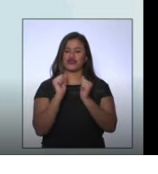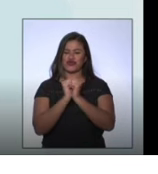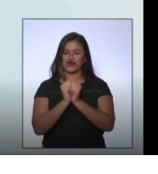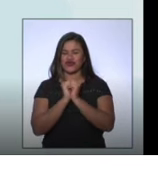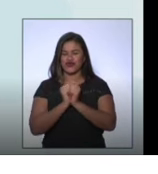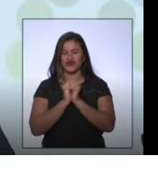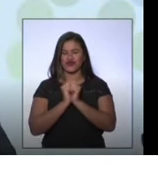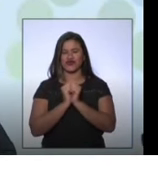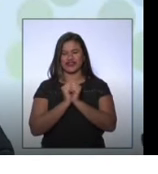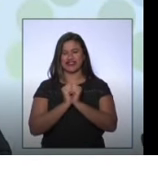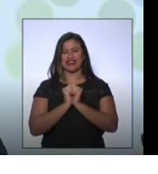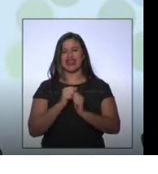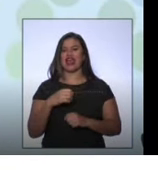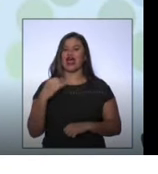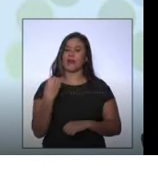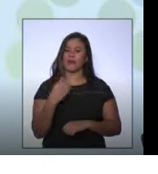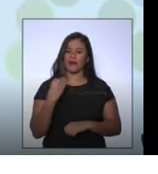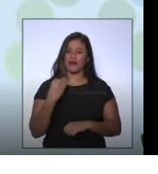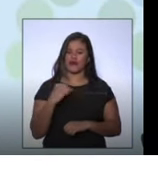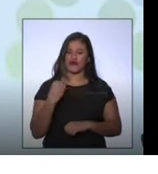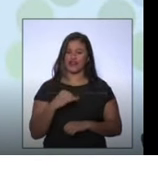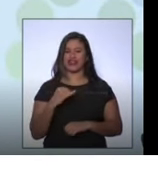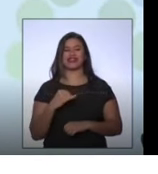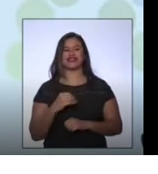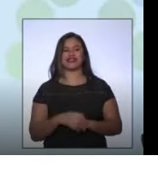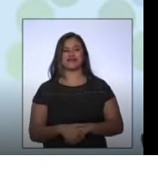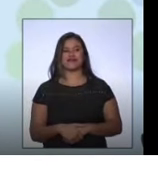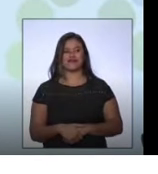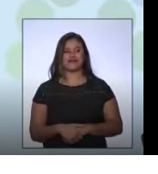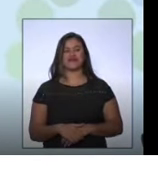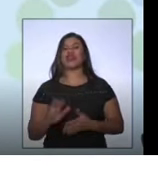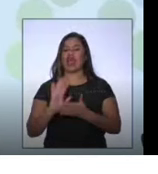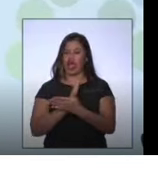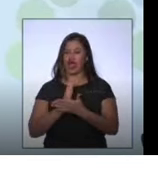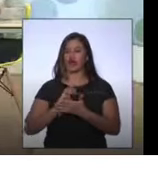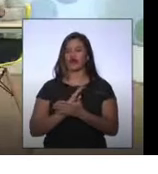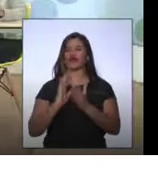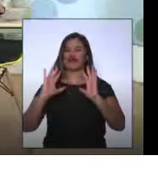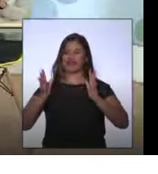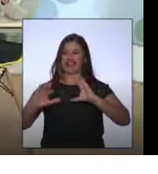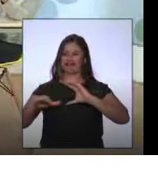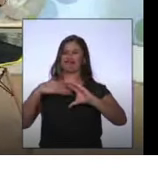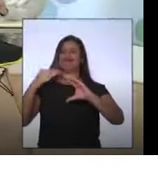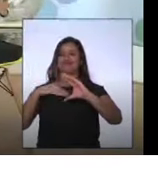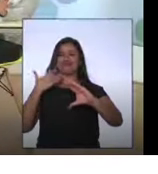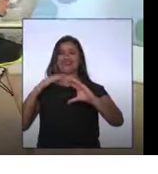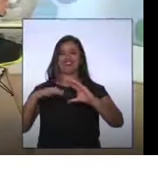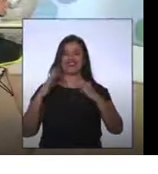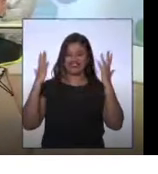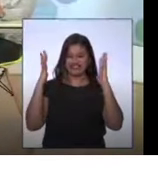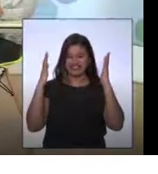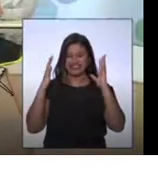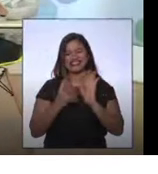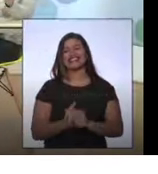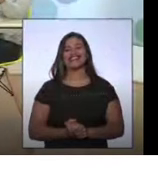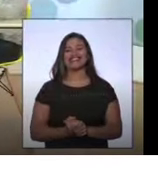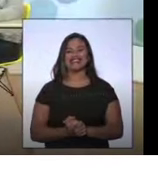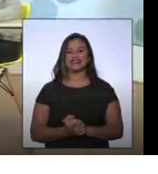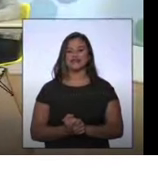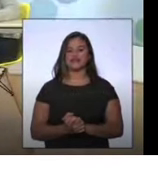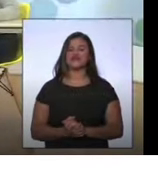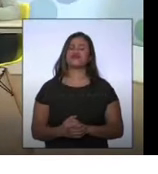daqui. Aproveitem, participem do centro de mídia. Professor, já estão aí. É isso aí, galera. Vamos participar. Ótimo, estão Temos aqui, hein, participando, professor? claro.